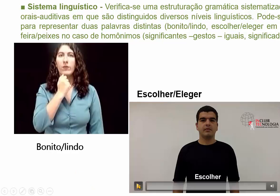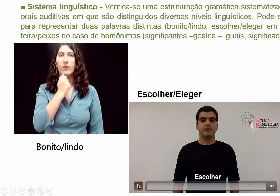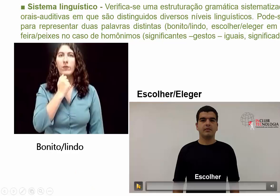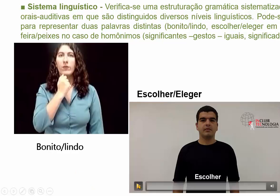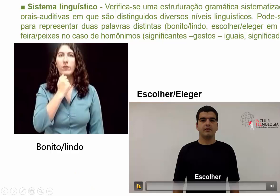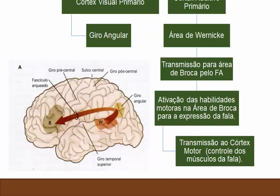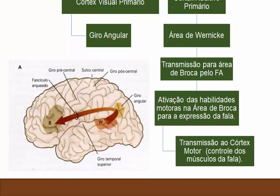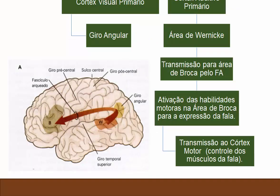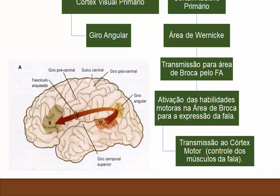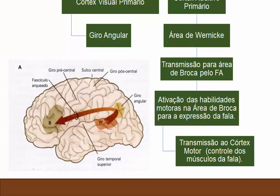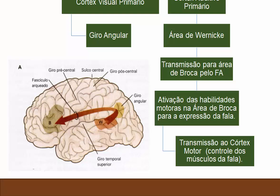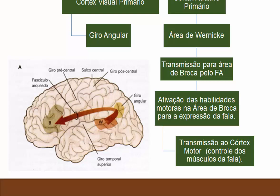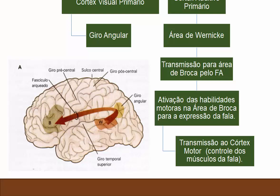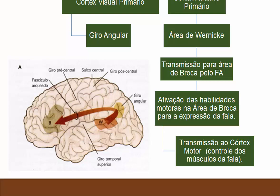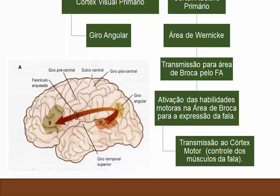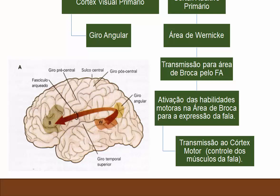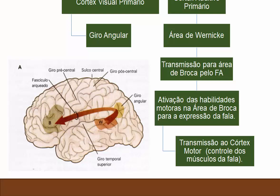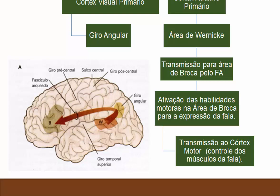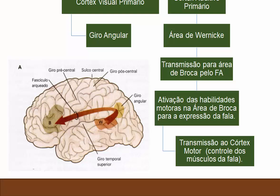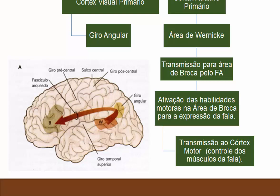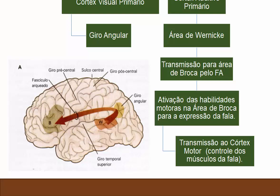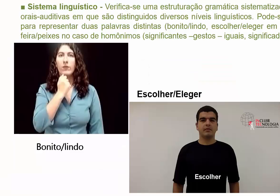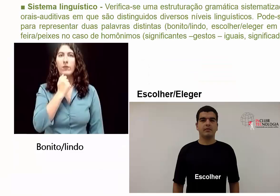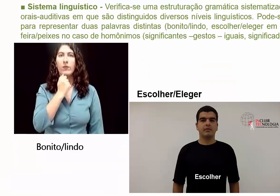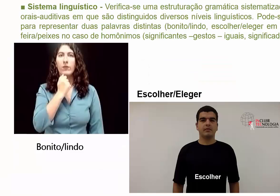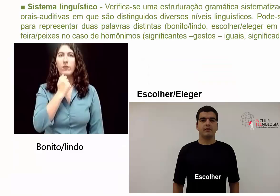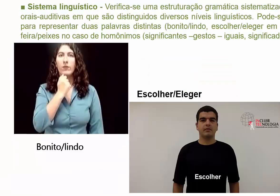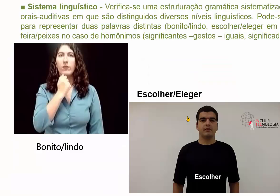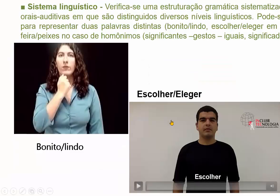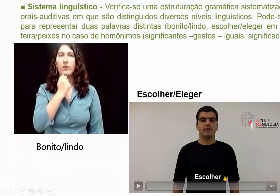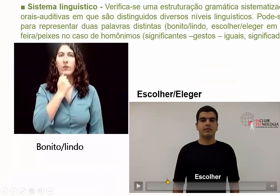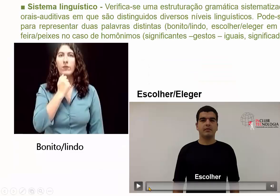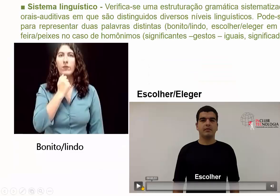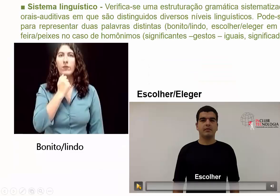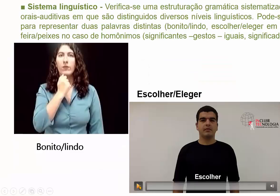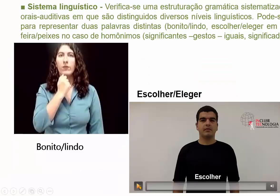Escolher e eleger também é sinônimo. Opa, deixa eu só voltar aqui rapidinho, tá?